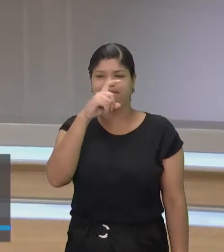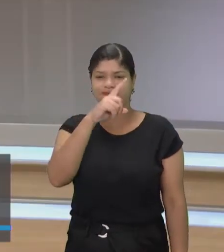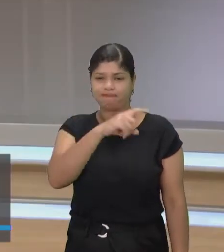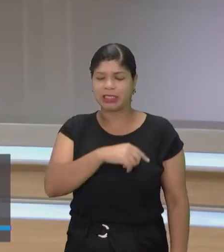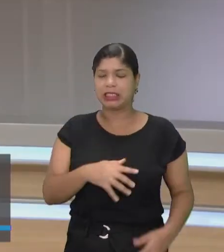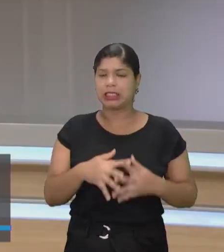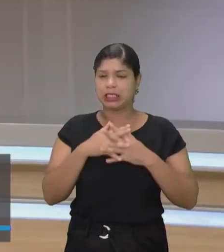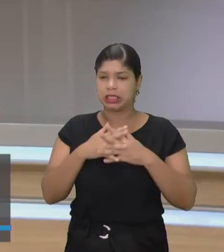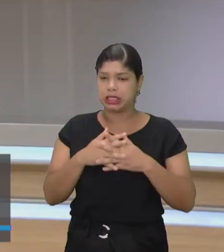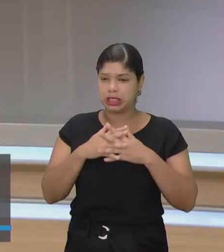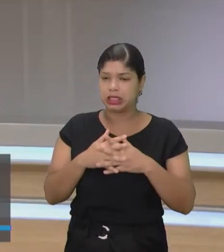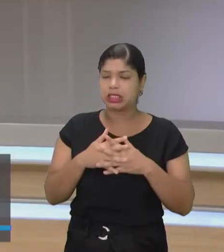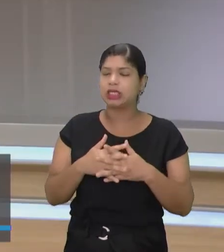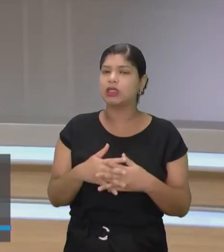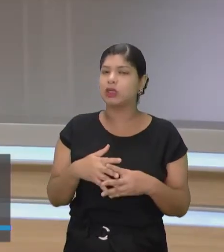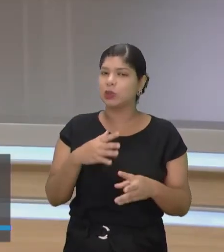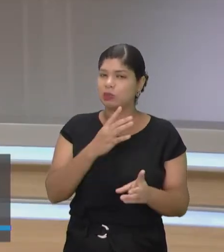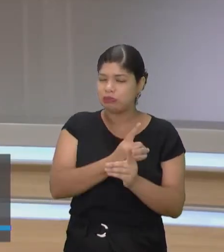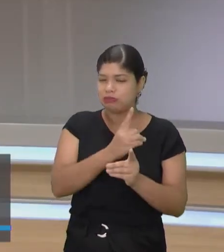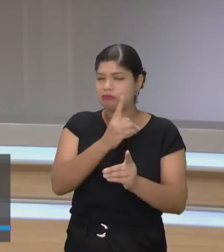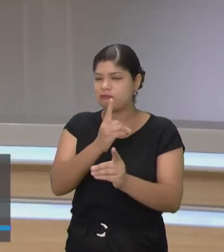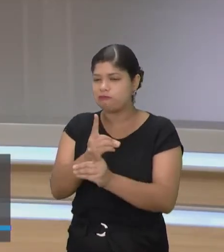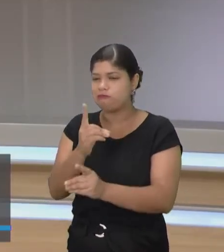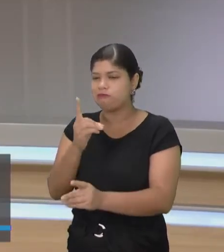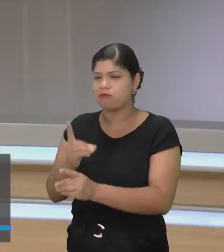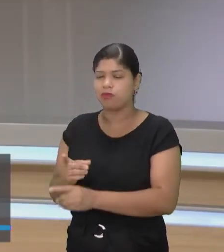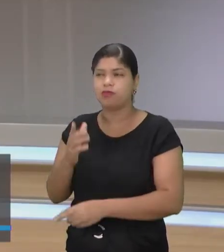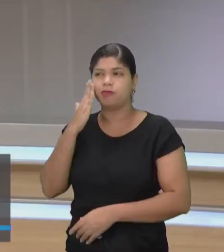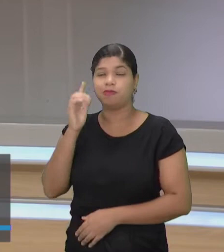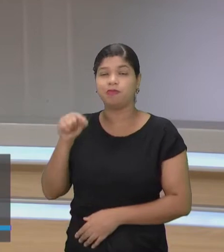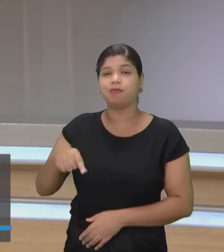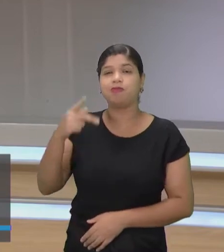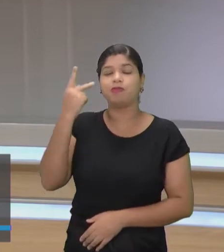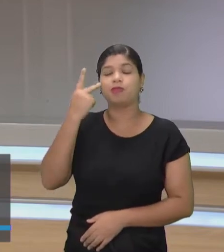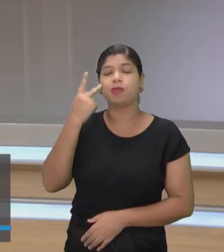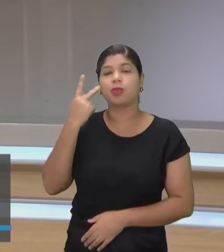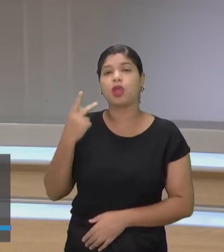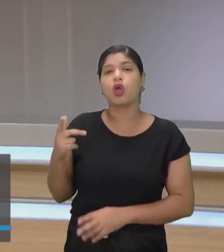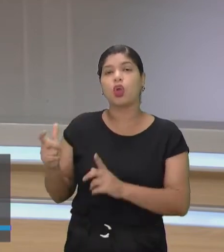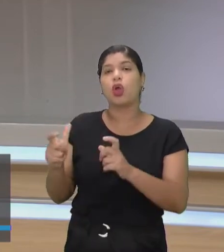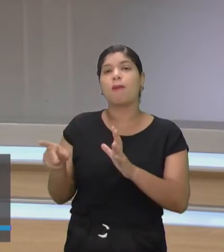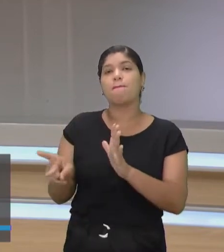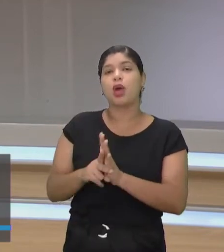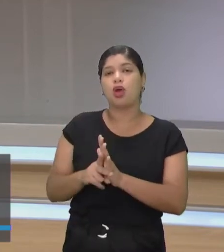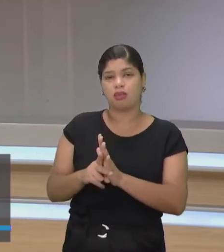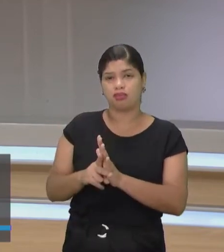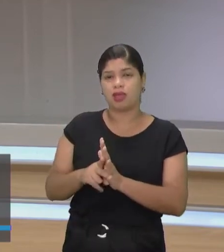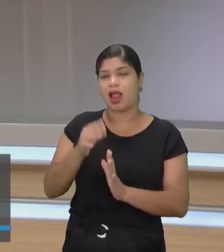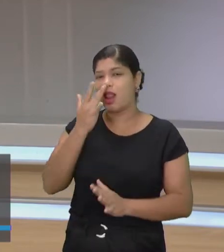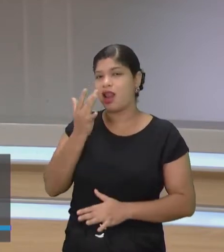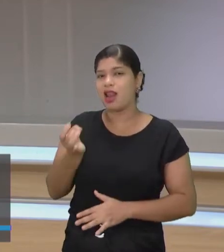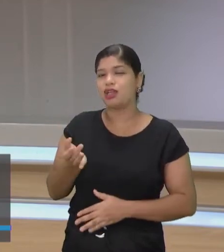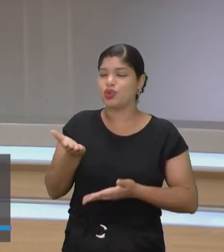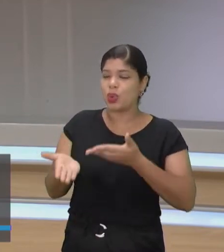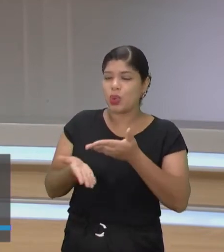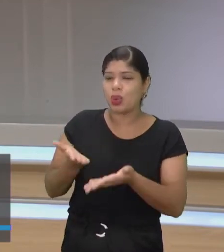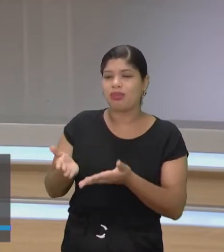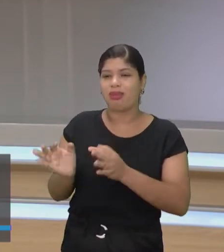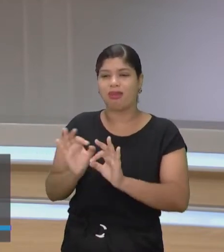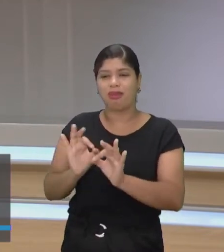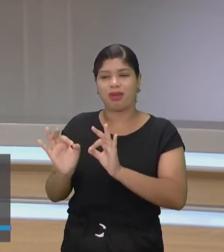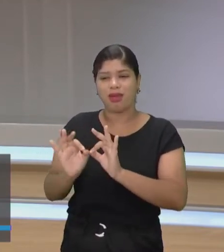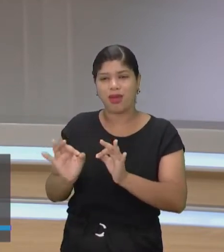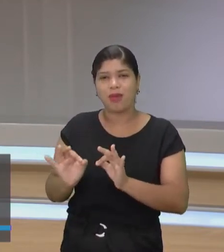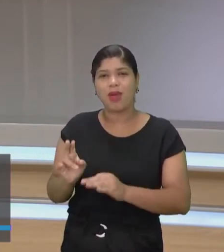complicado ali, foi uma missão difícil, eu diria. Mas o interessante que você mesmo disse, Fabi, é que tem